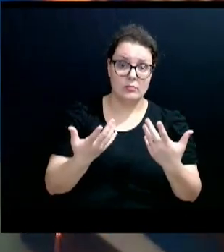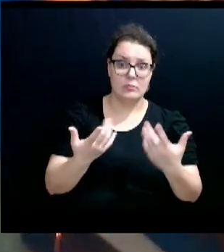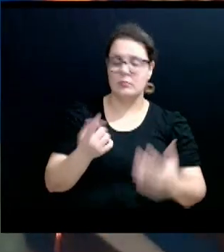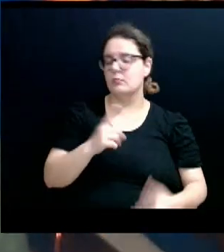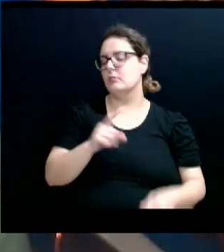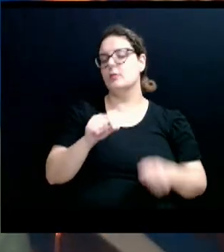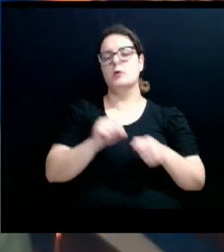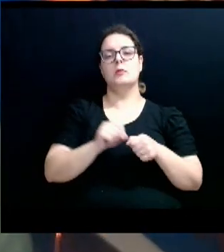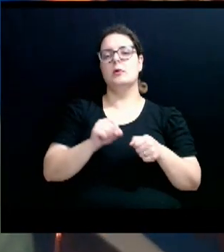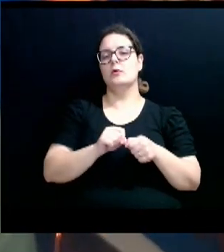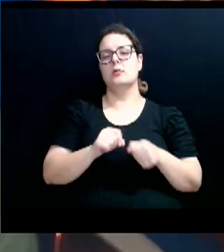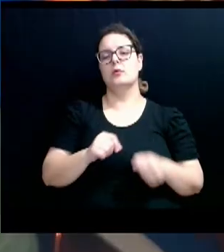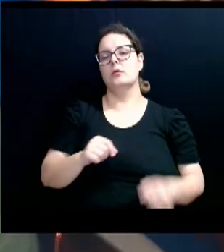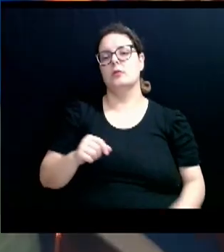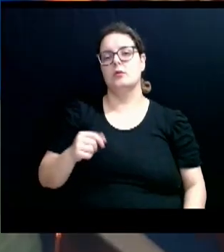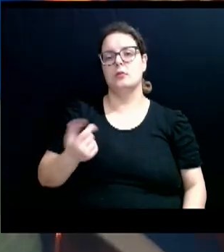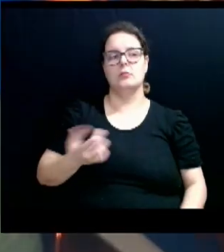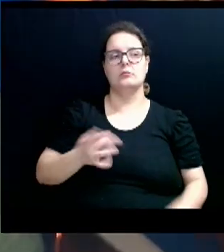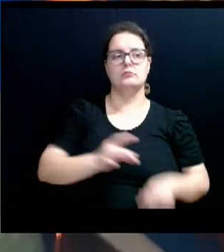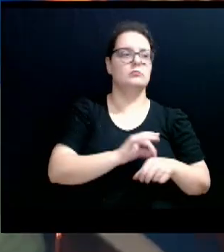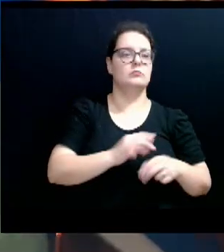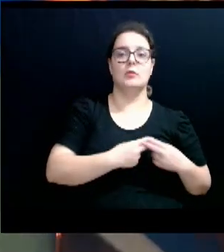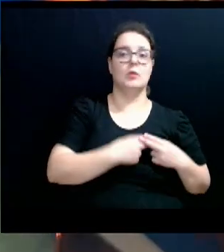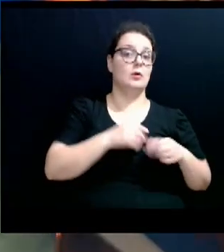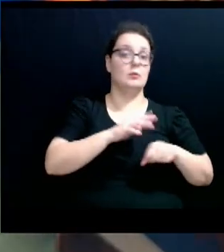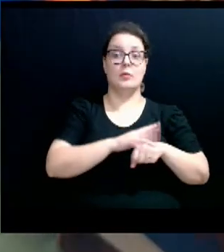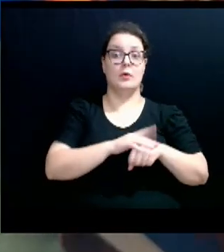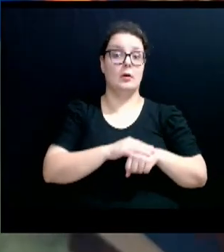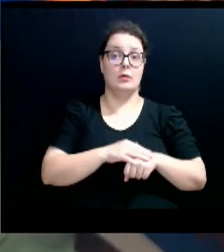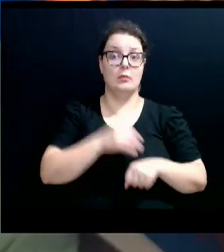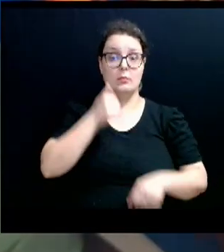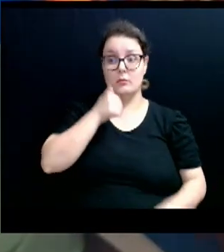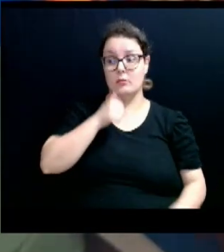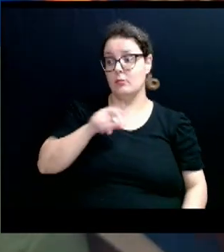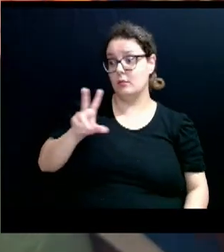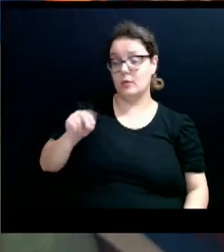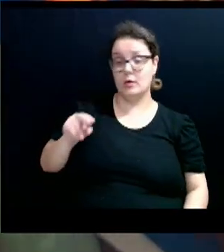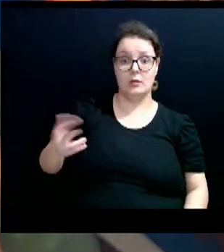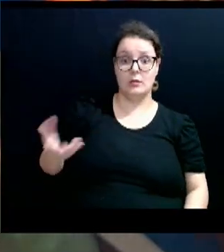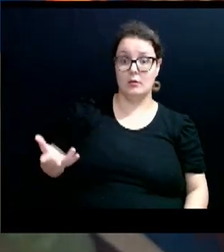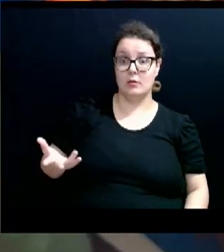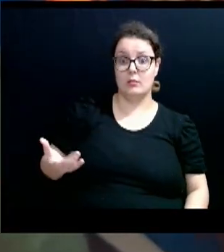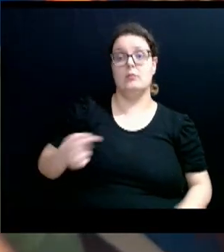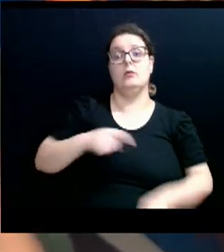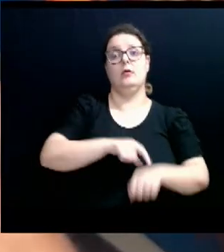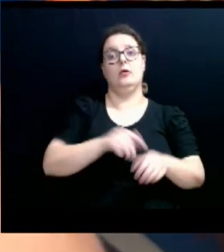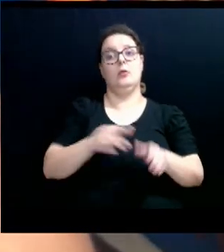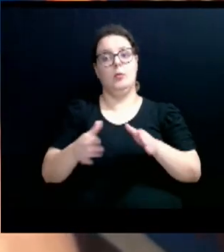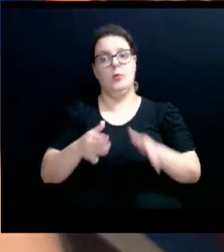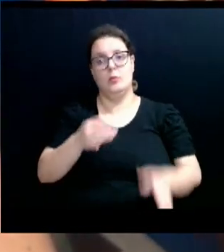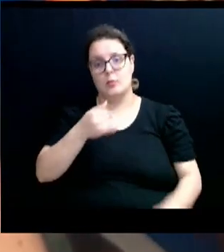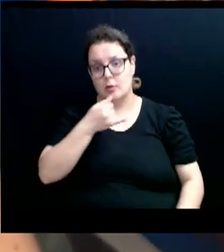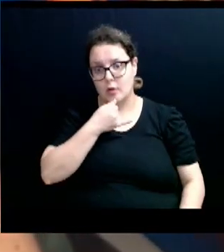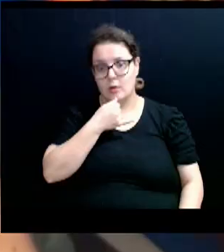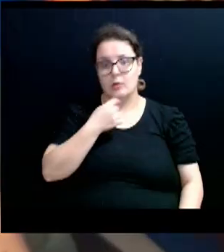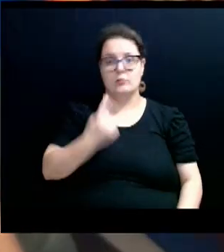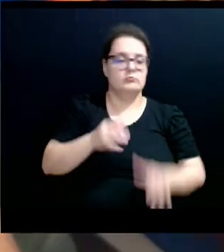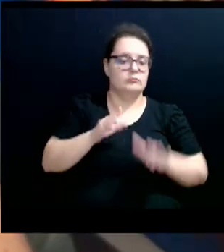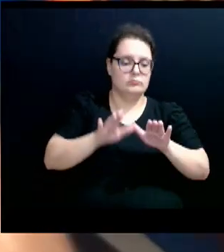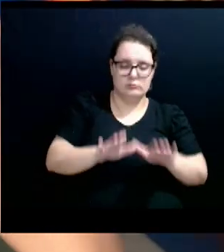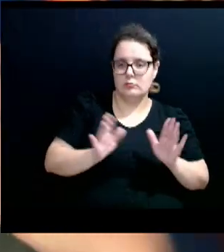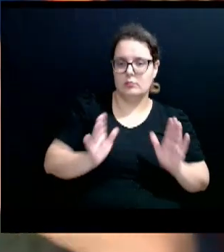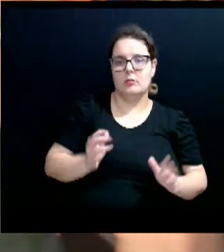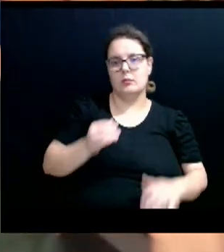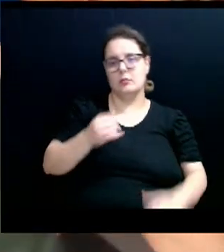um luto patológico por ela. Foi um momento de tristeza, isolado, porque me chateou,